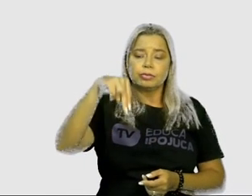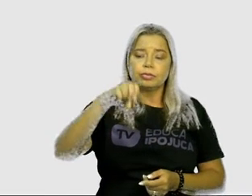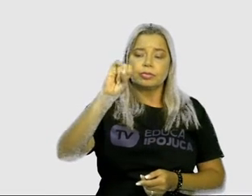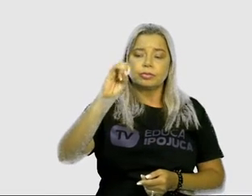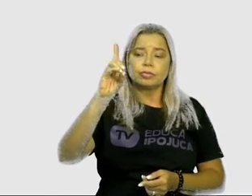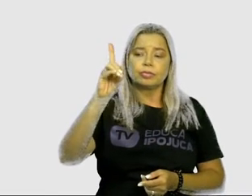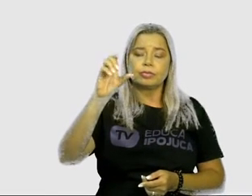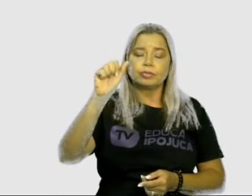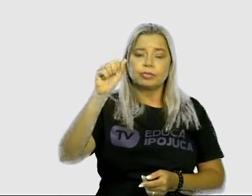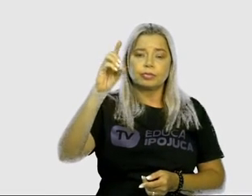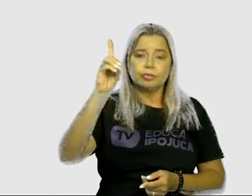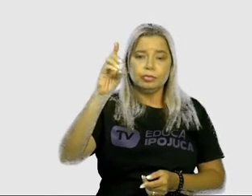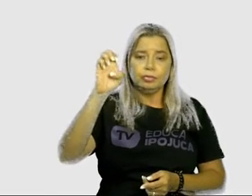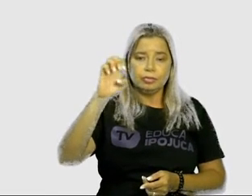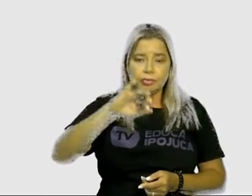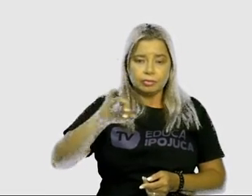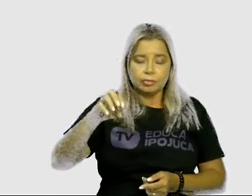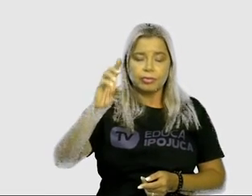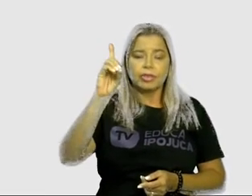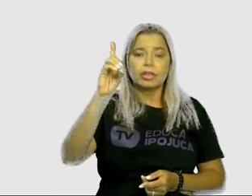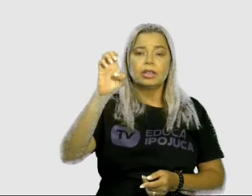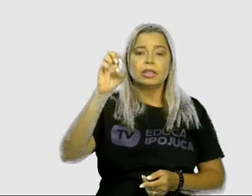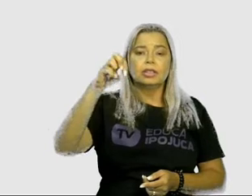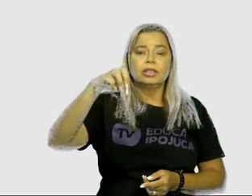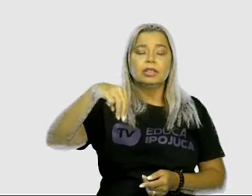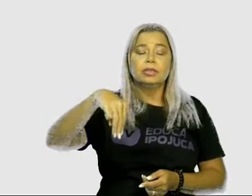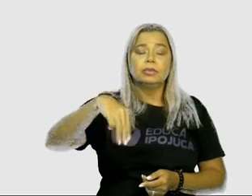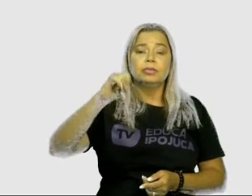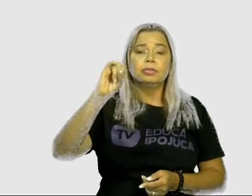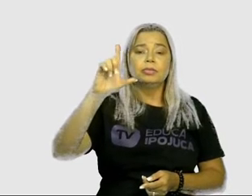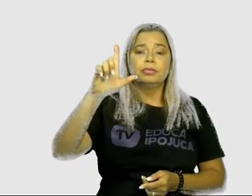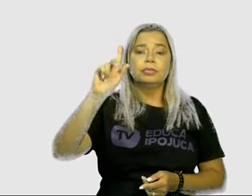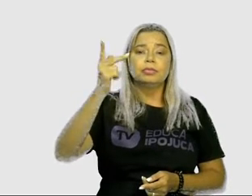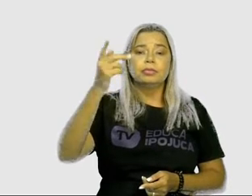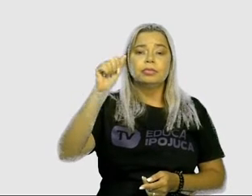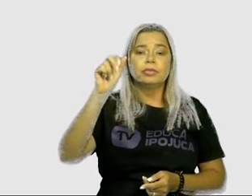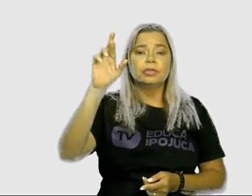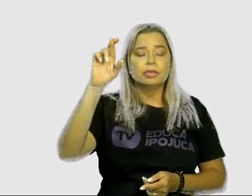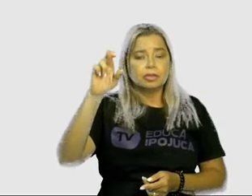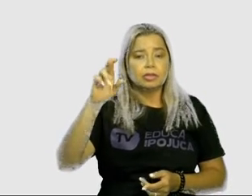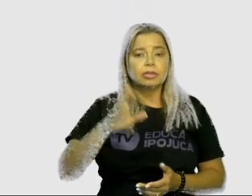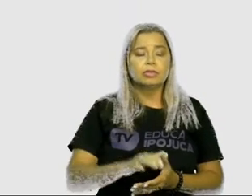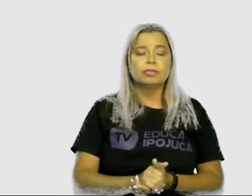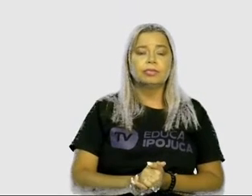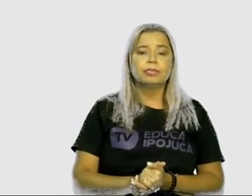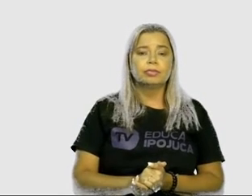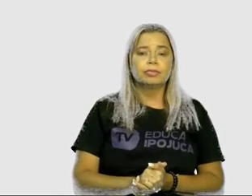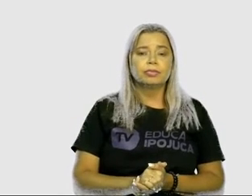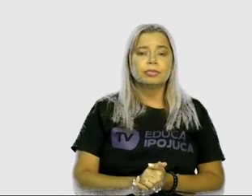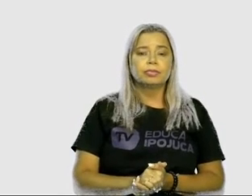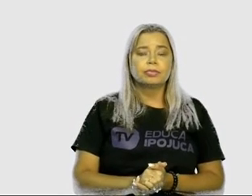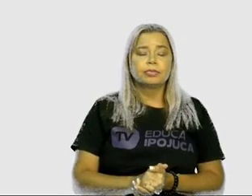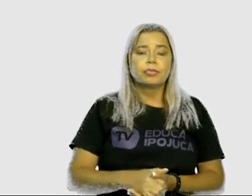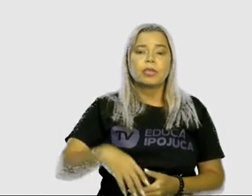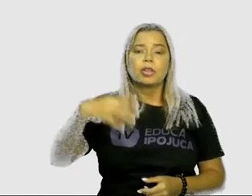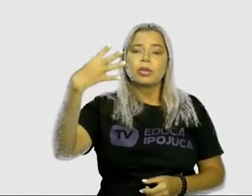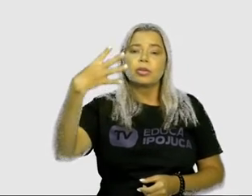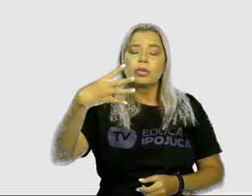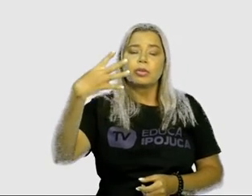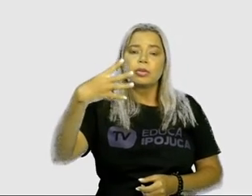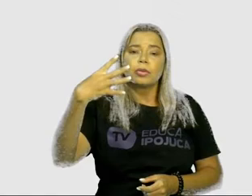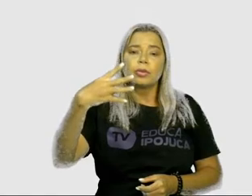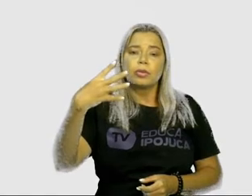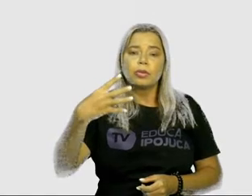O 343 equivale à unidade da centena. O 4 aqui,